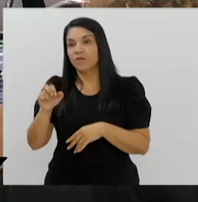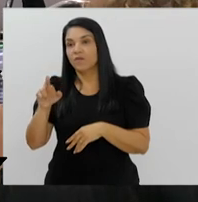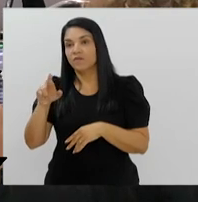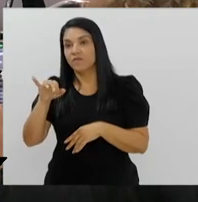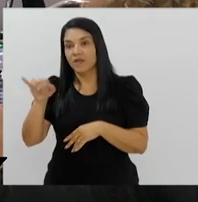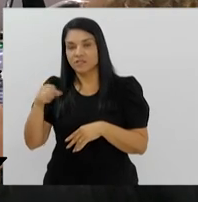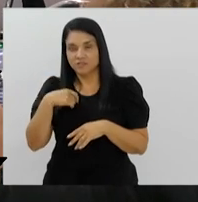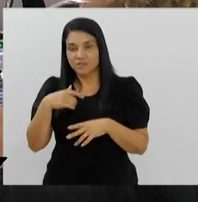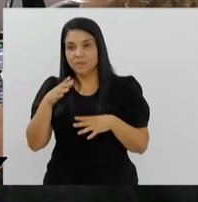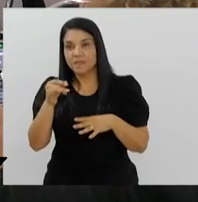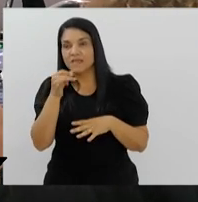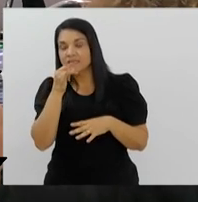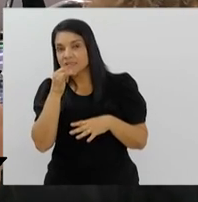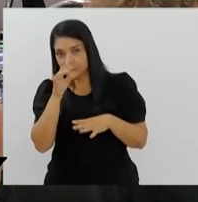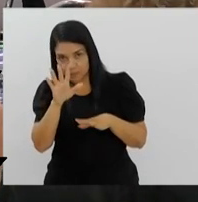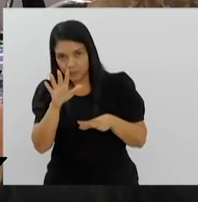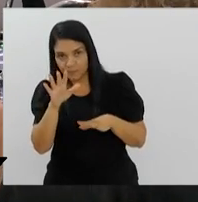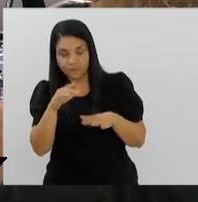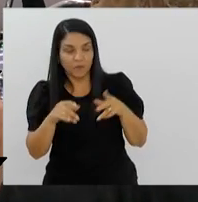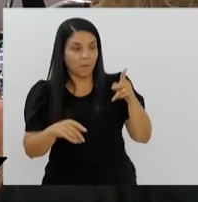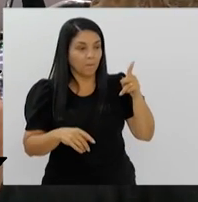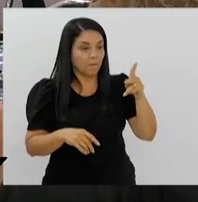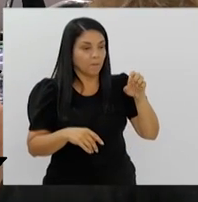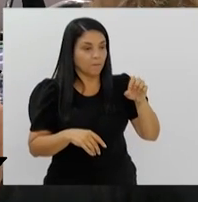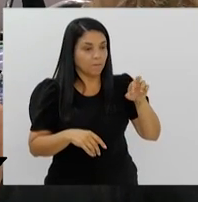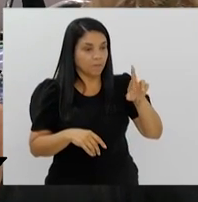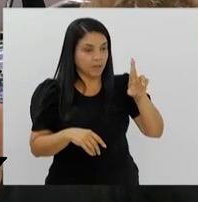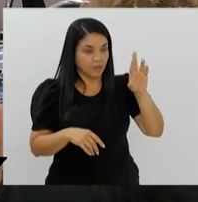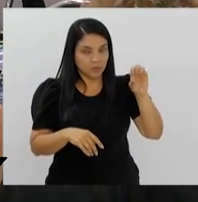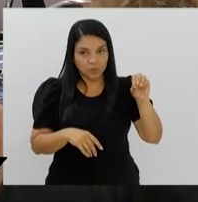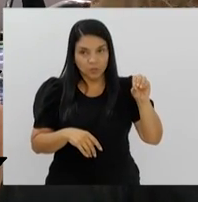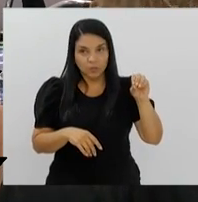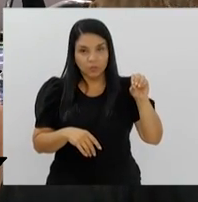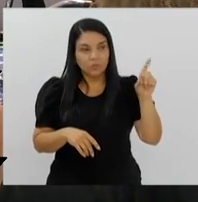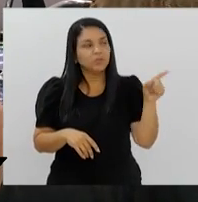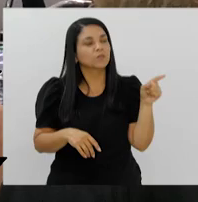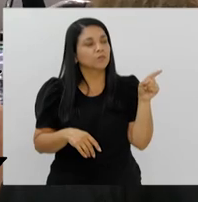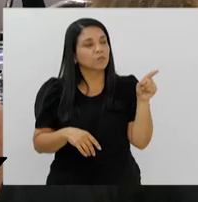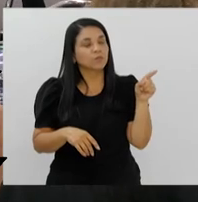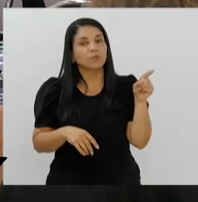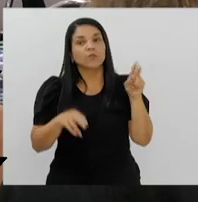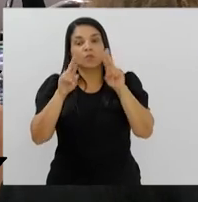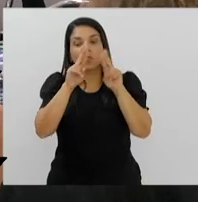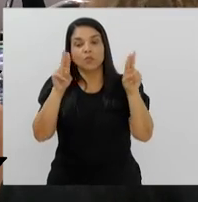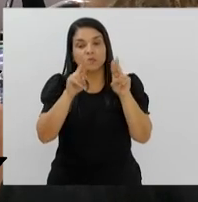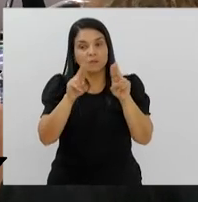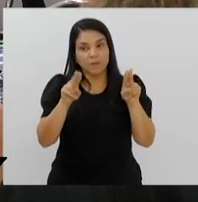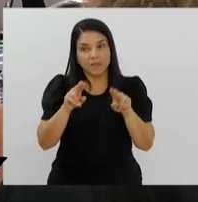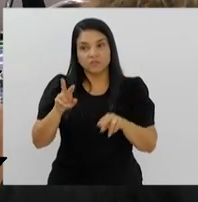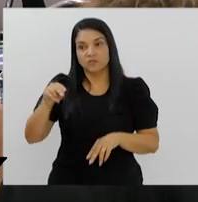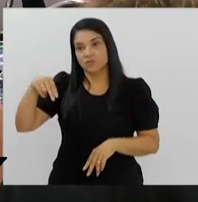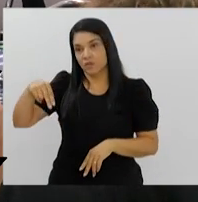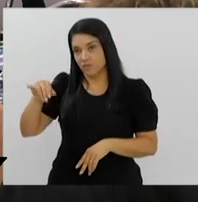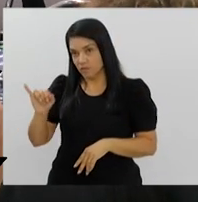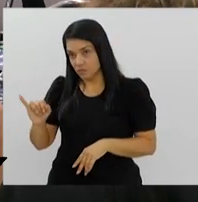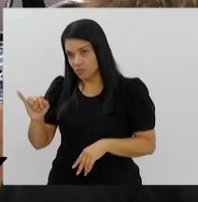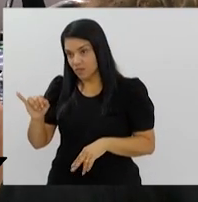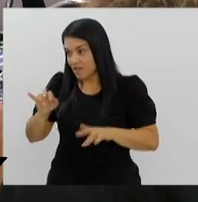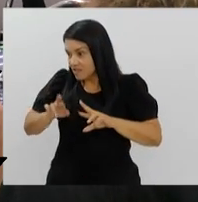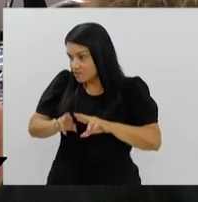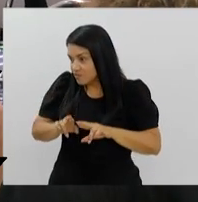eu tô querendo pegar por exemplo o o Pedro iga o Pedro só um pouquinho o Pedro é Nova Iguaçu É isso que eu tô querendo ver você entende como é